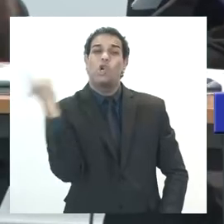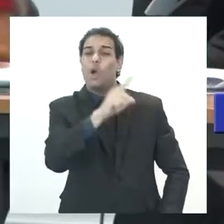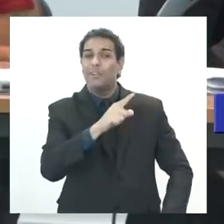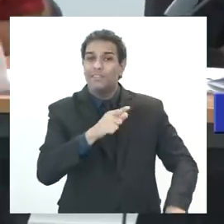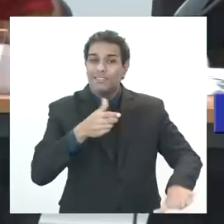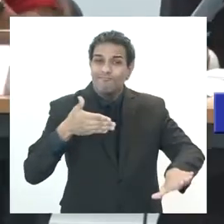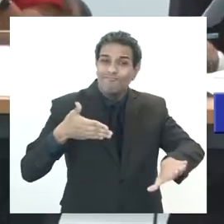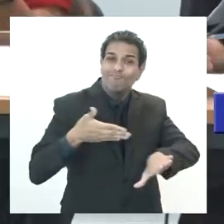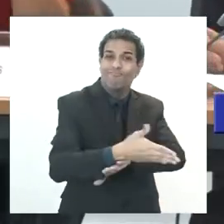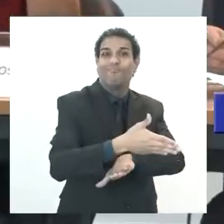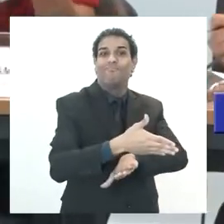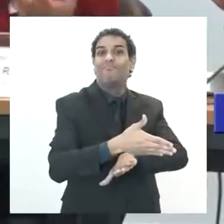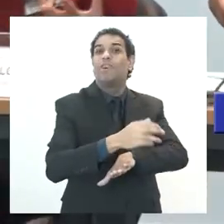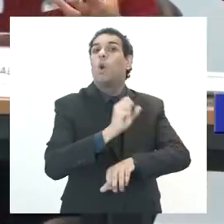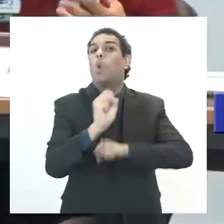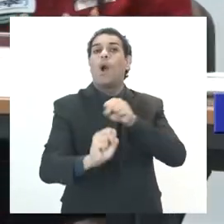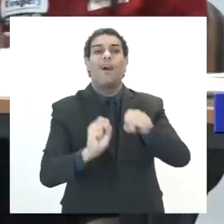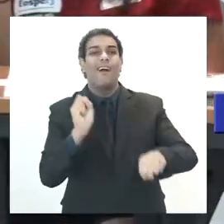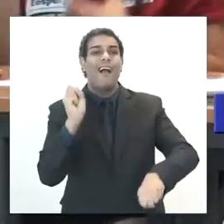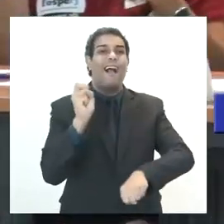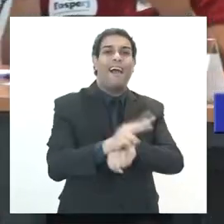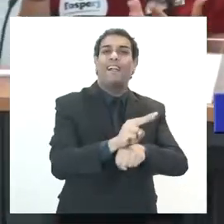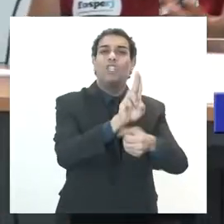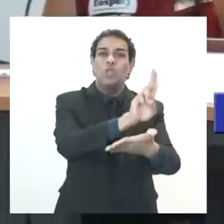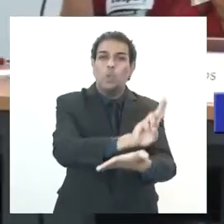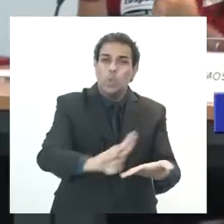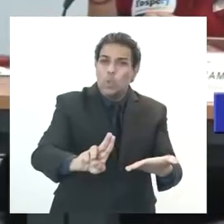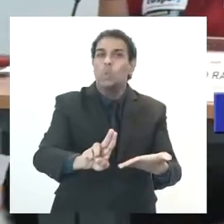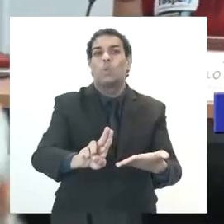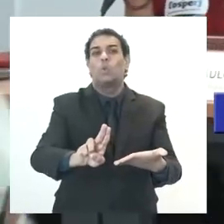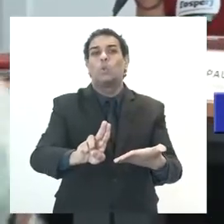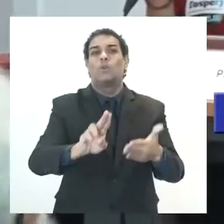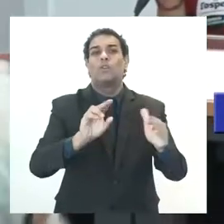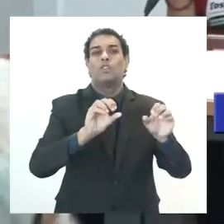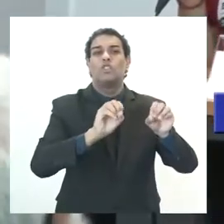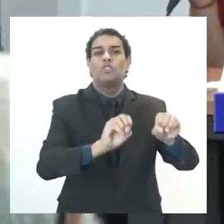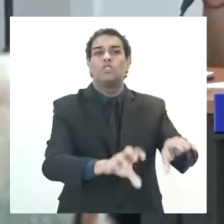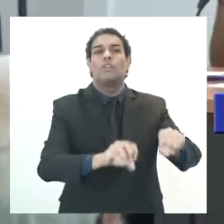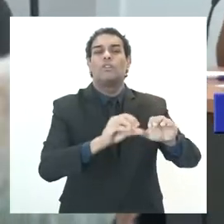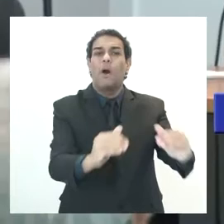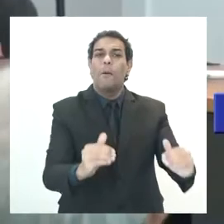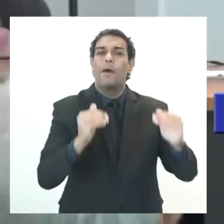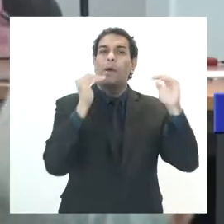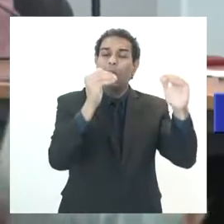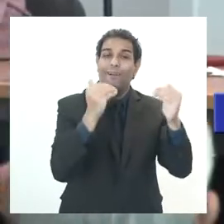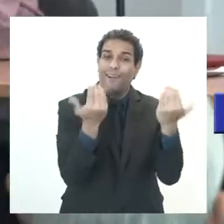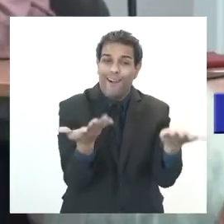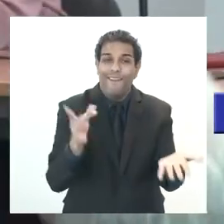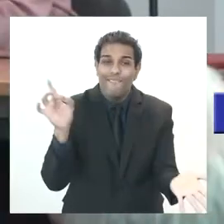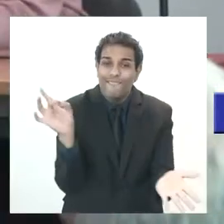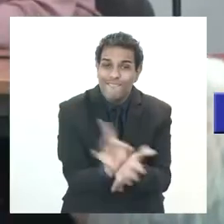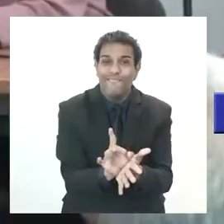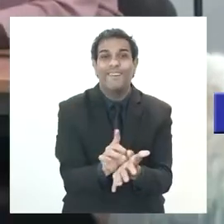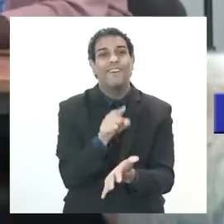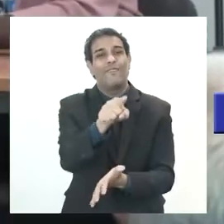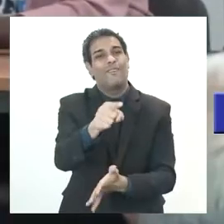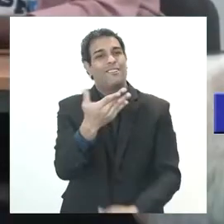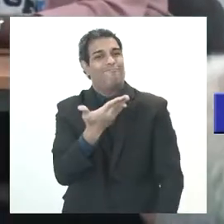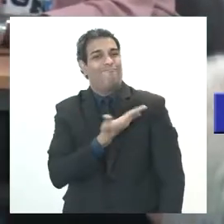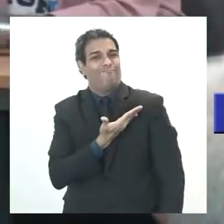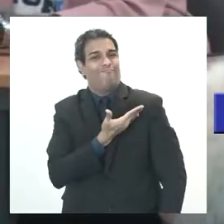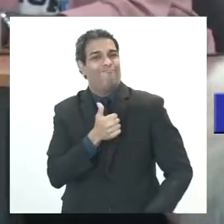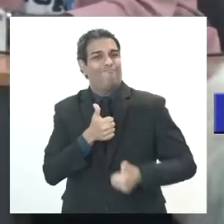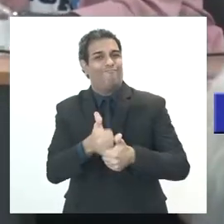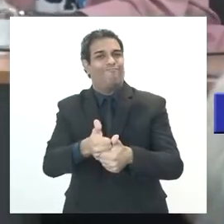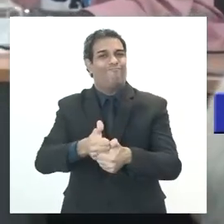numa universidade pública eles vão ser os primeiros a fazer ensino superior na sua família e exatamente como a companheira do se